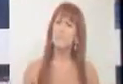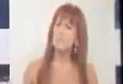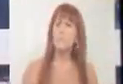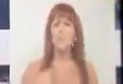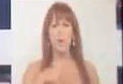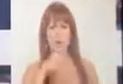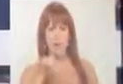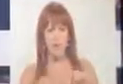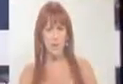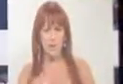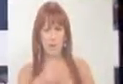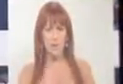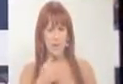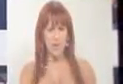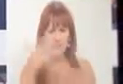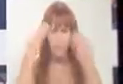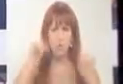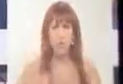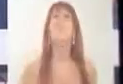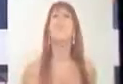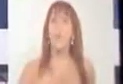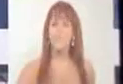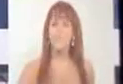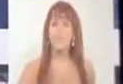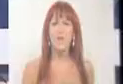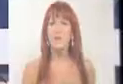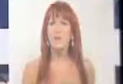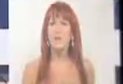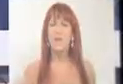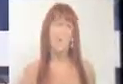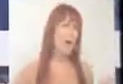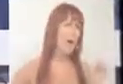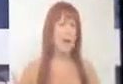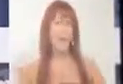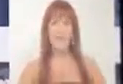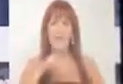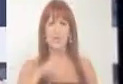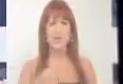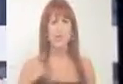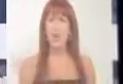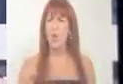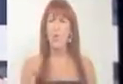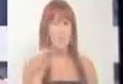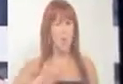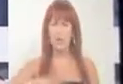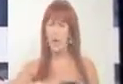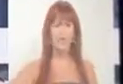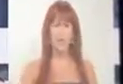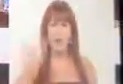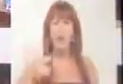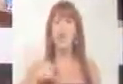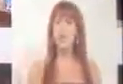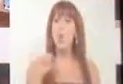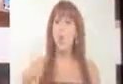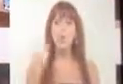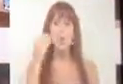Aliás, quero-vos dizer, e aqui afirmar na Casa da Democracia, já não é recorrente esta afirmação, nós não somos contra a reforma.